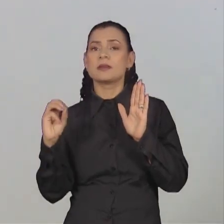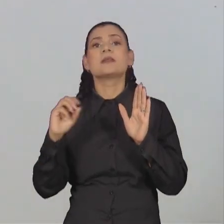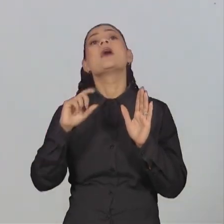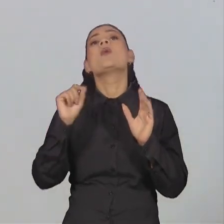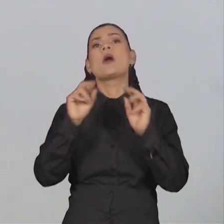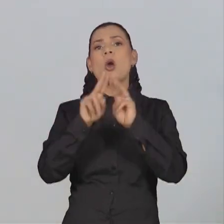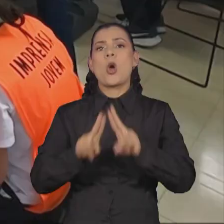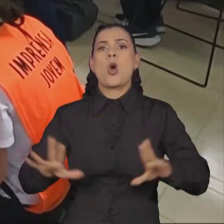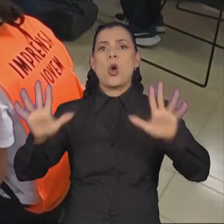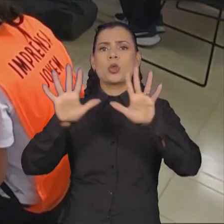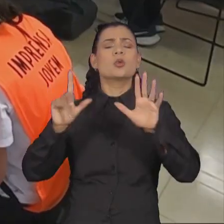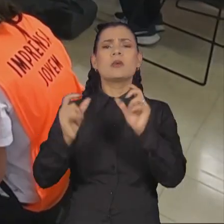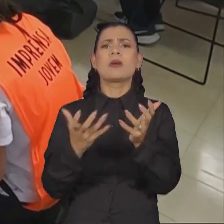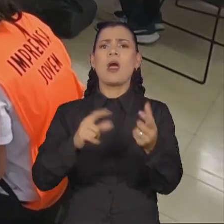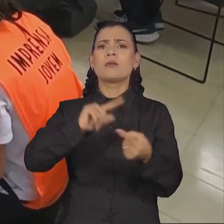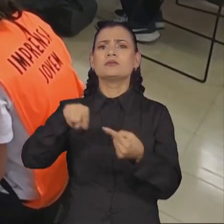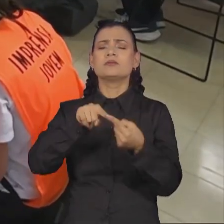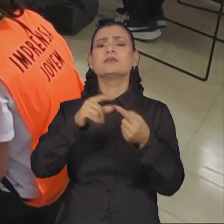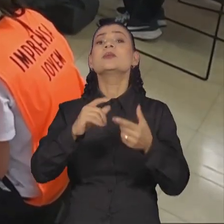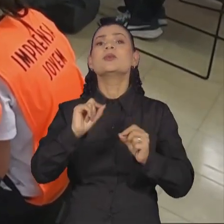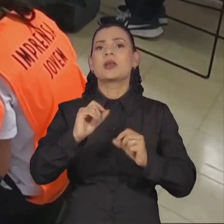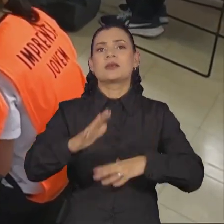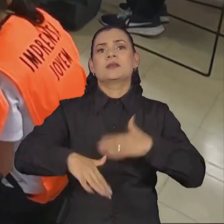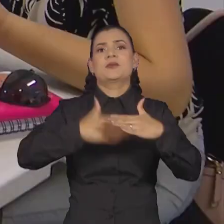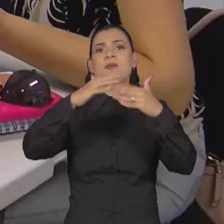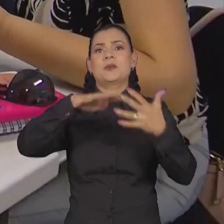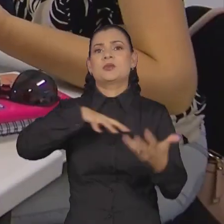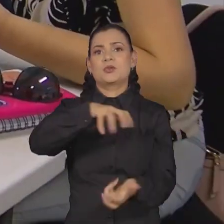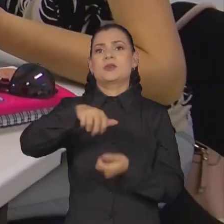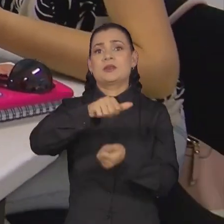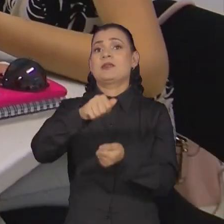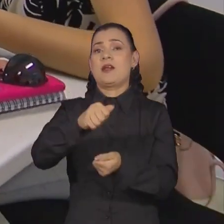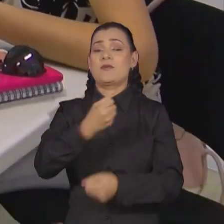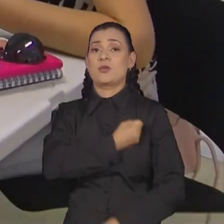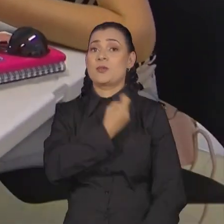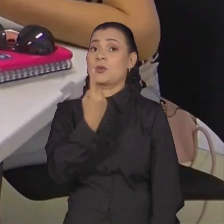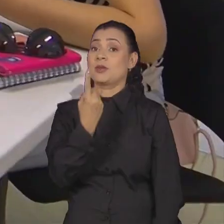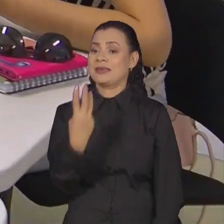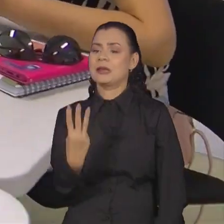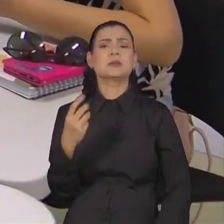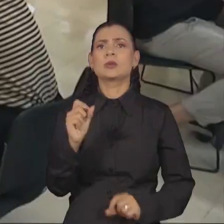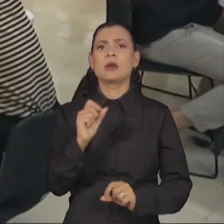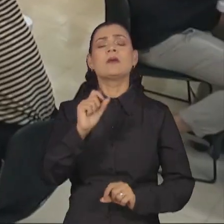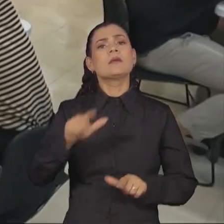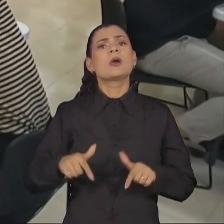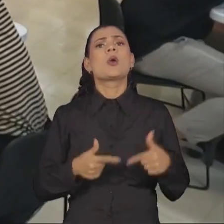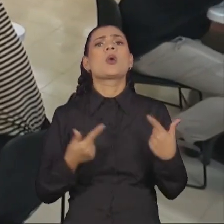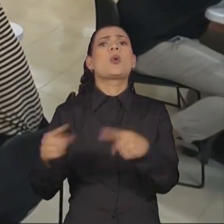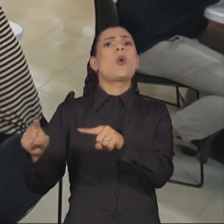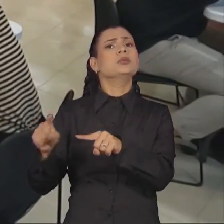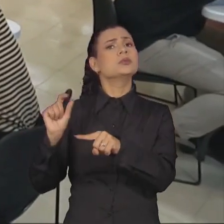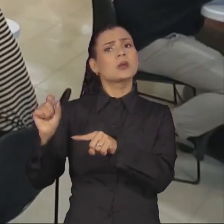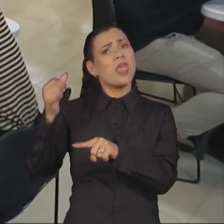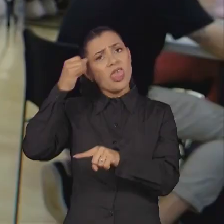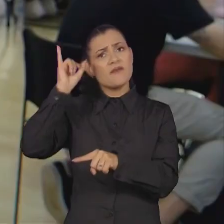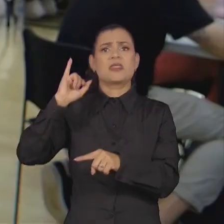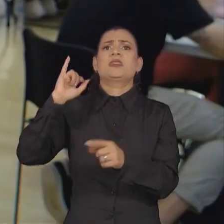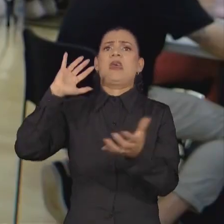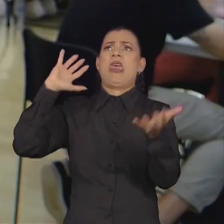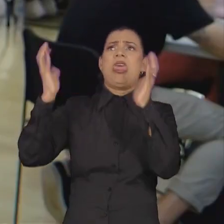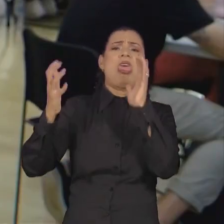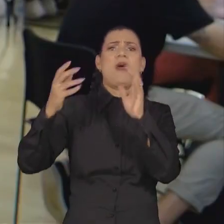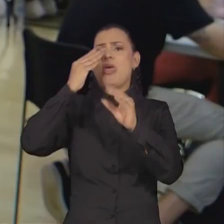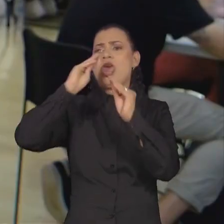com o Objetivo de Desenvolvimento Sustentável 13, que fala sobre a ação contra a mudança global do clima. Eu